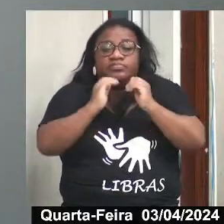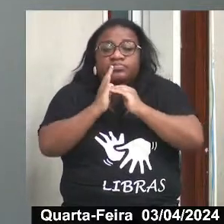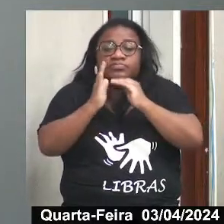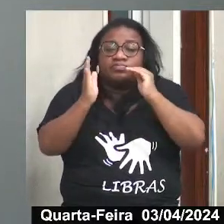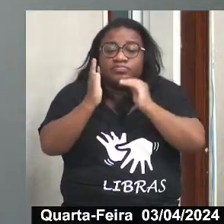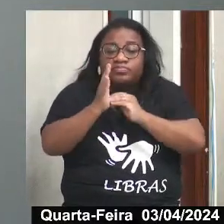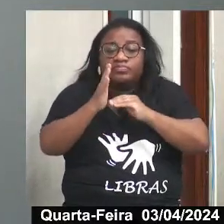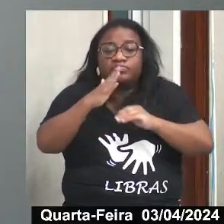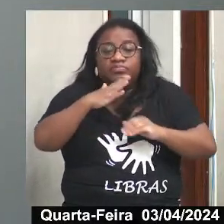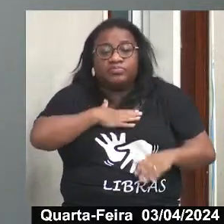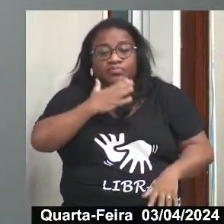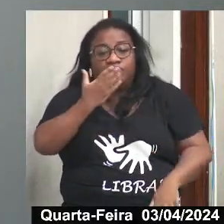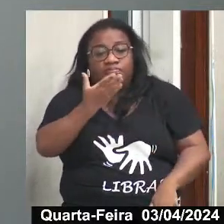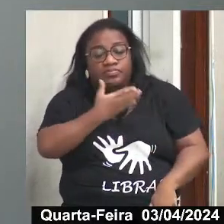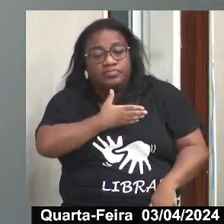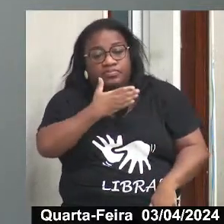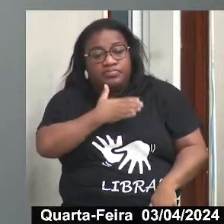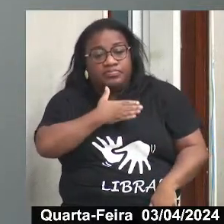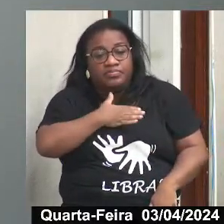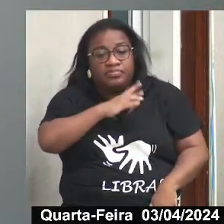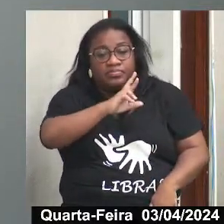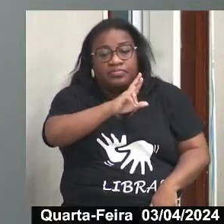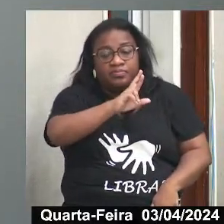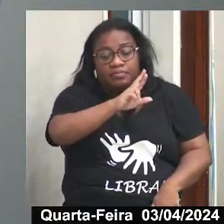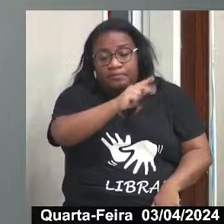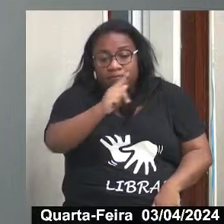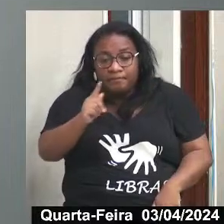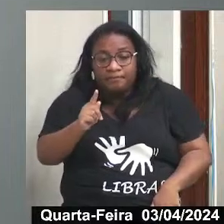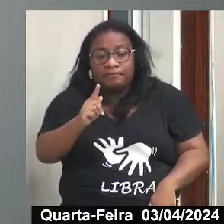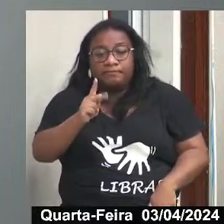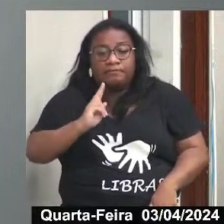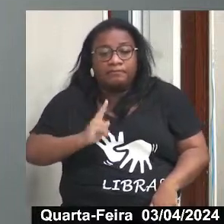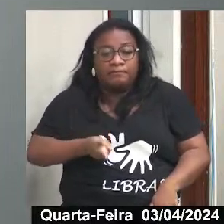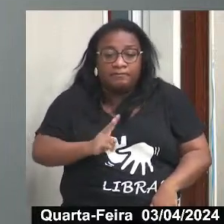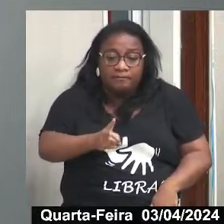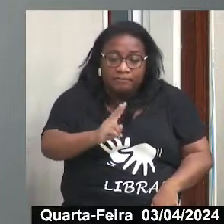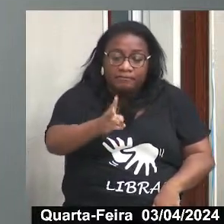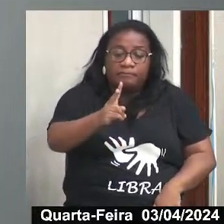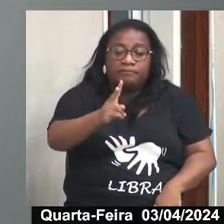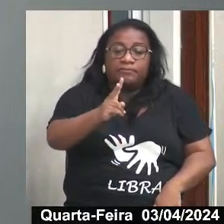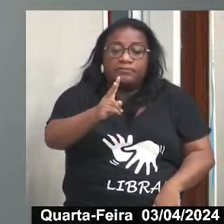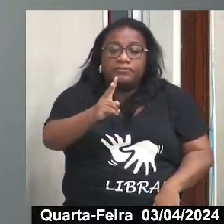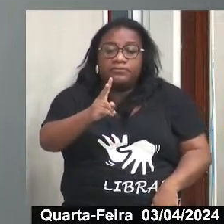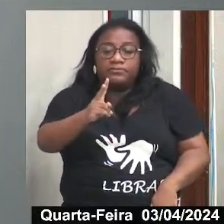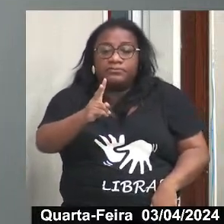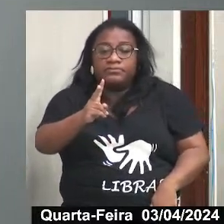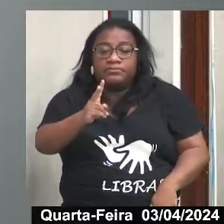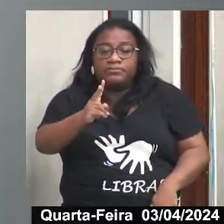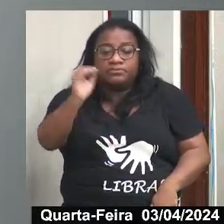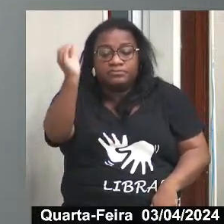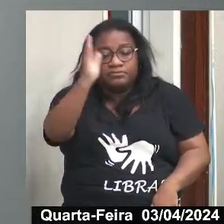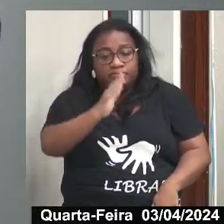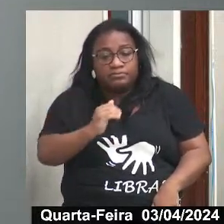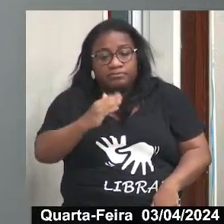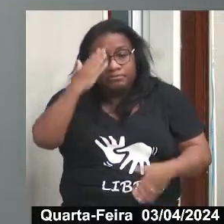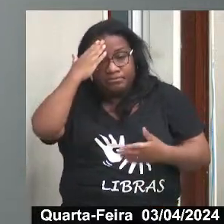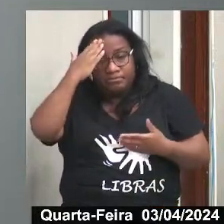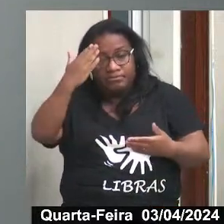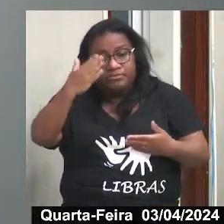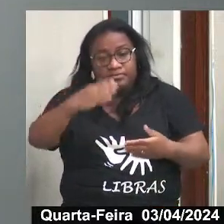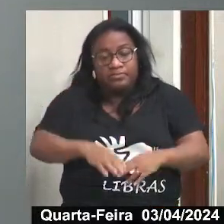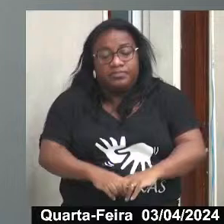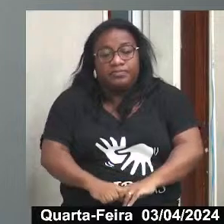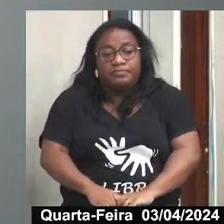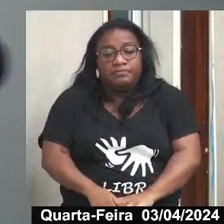para todos os meus colegas da RAPS e dizer que a gente vai continuar o legado na RAPS do nosso Brasil. Muito